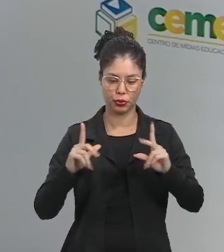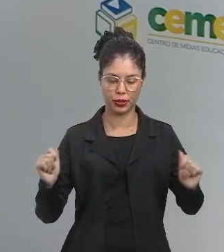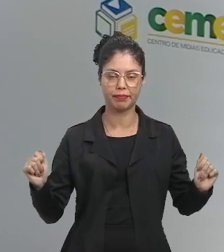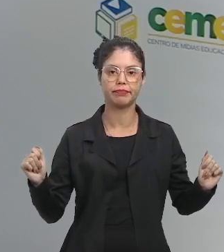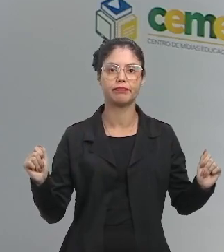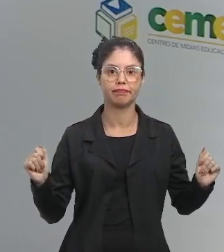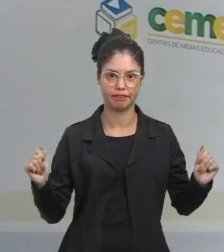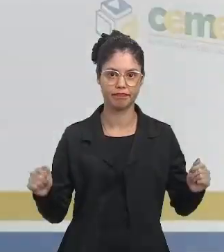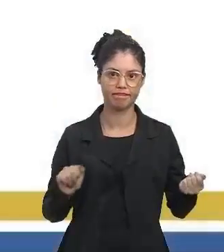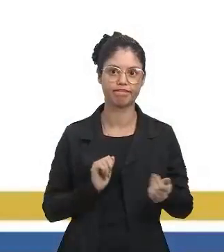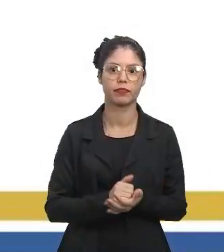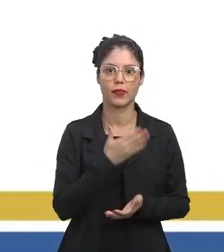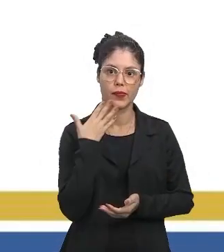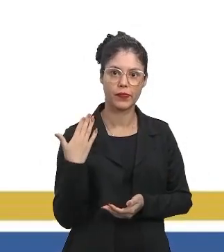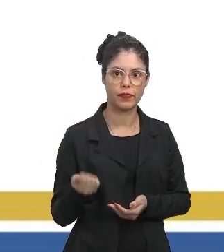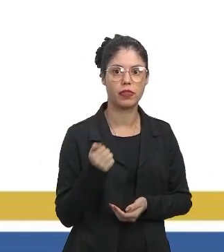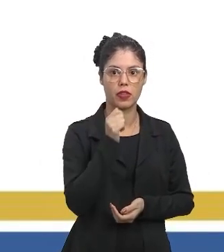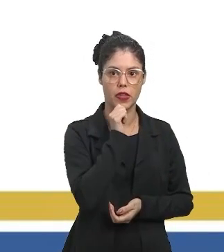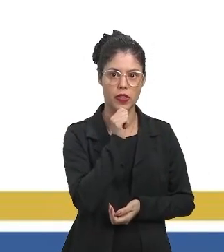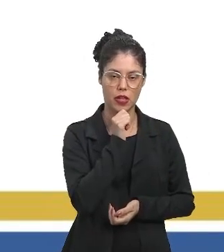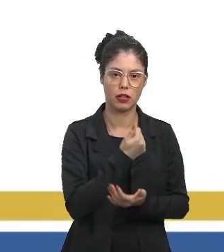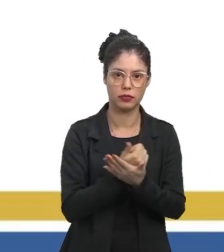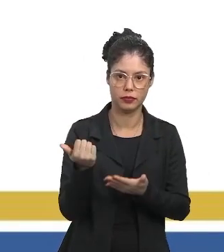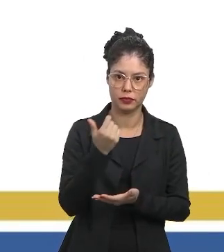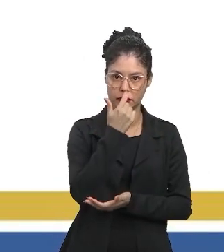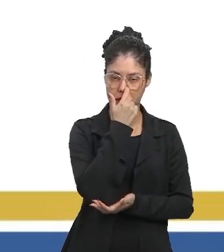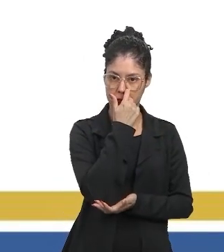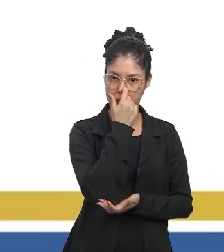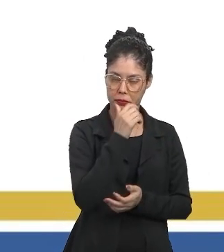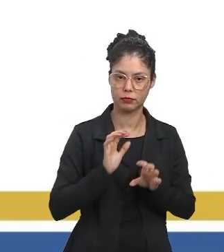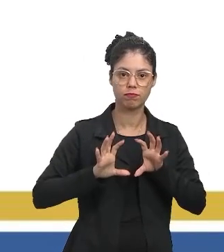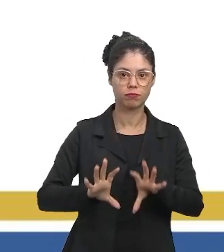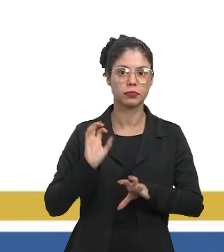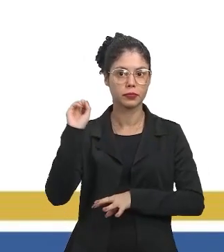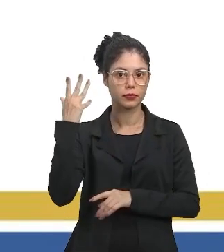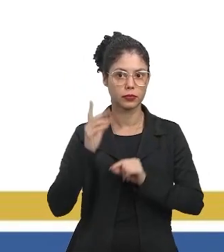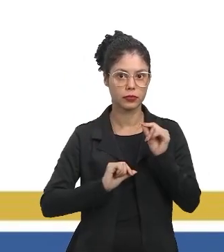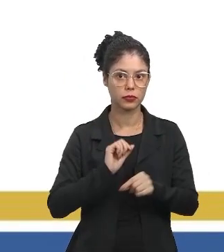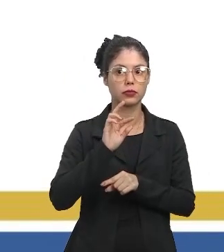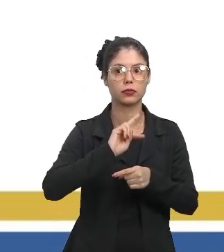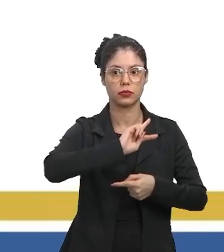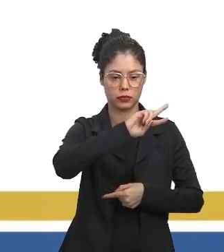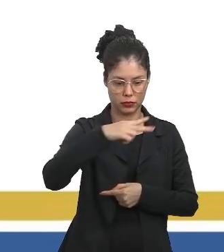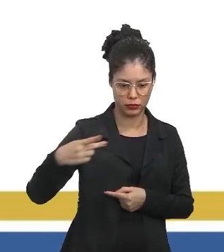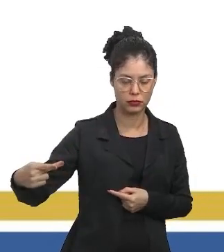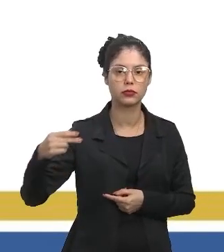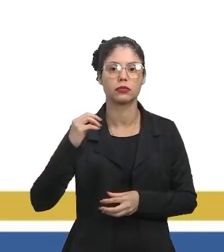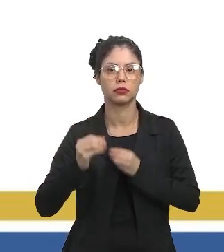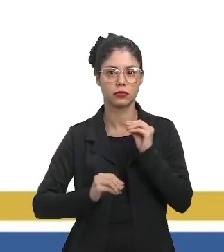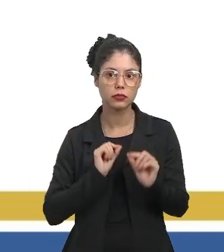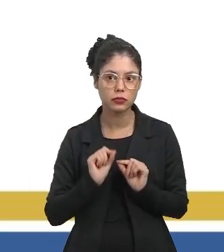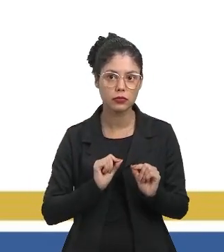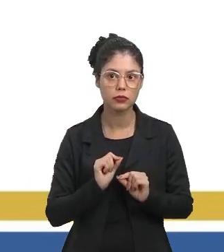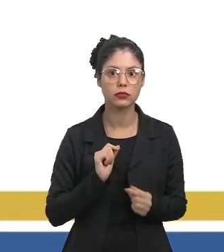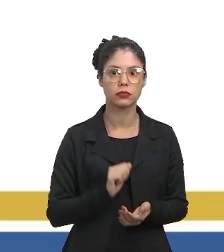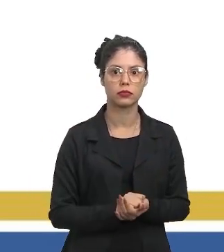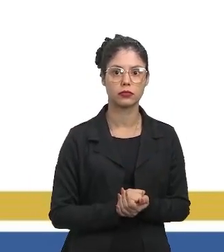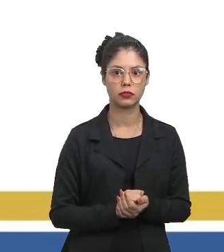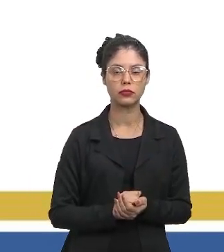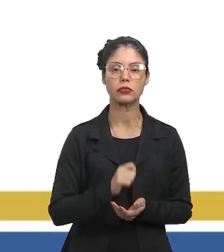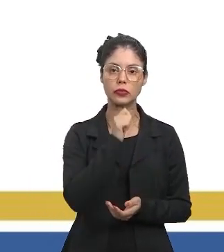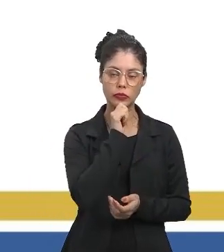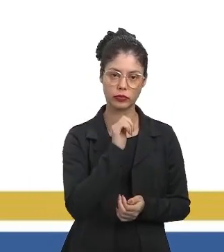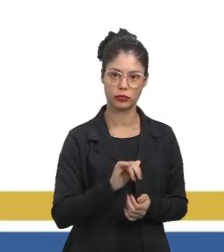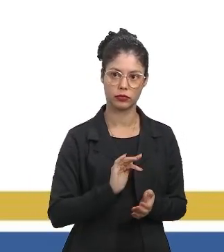degradação e favorece a sua ação. Dessa forma, o RNA mensageiro desempenhará sua